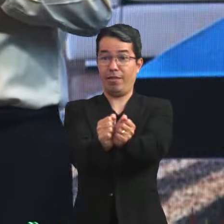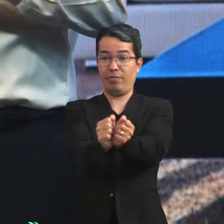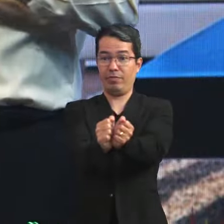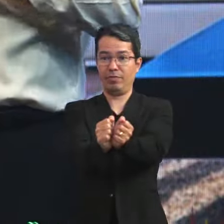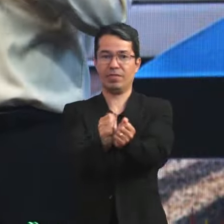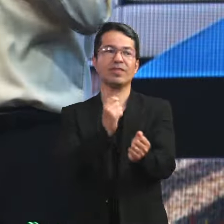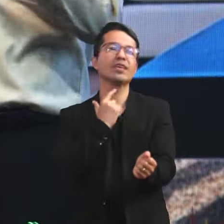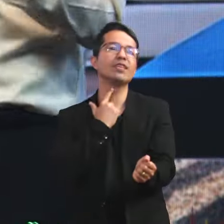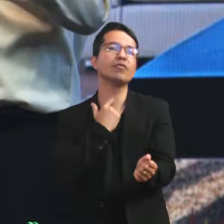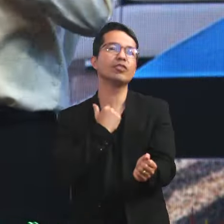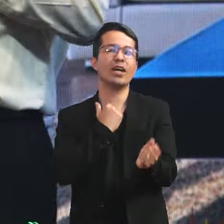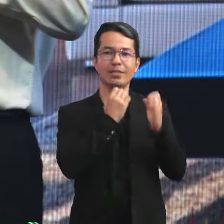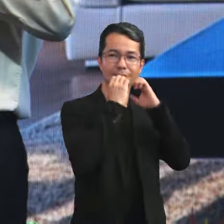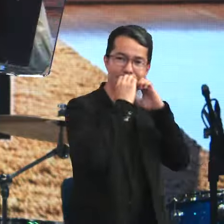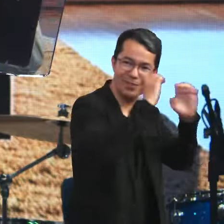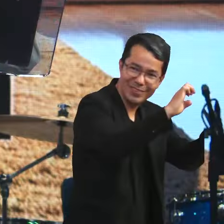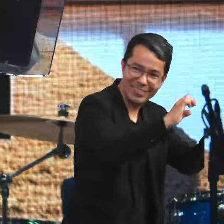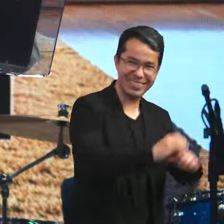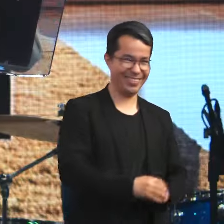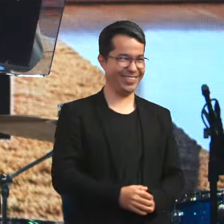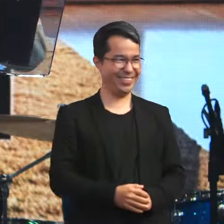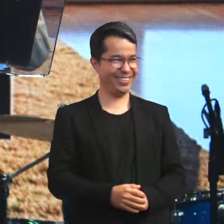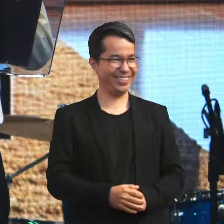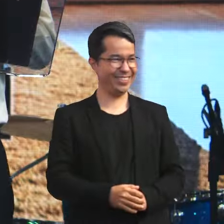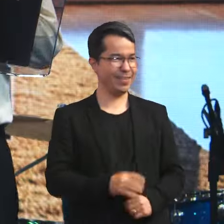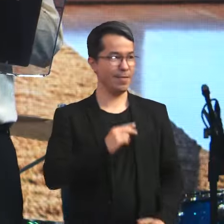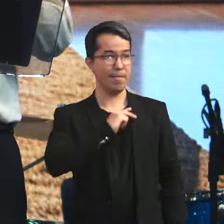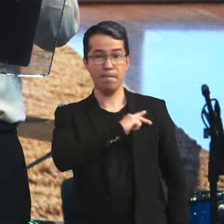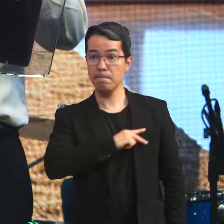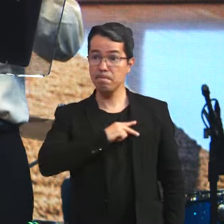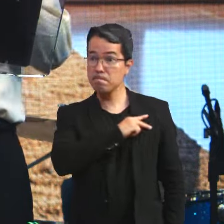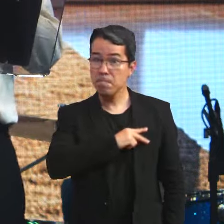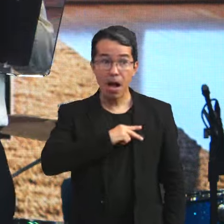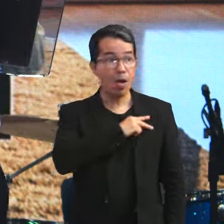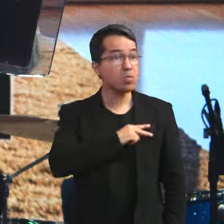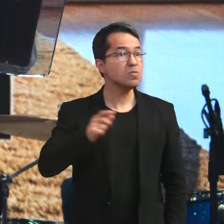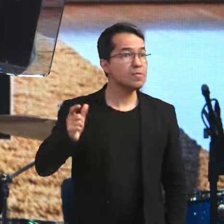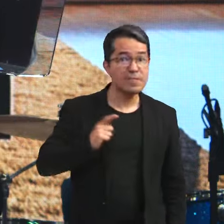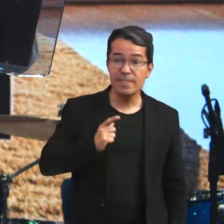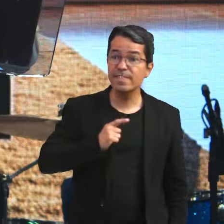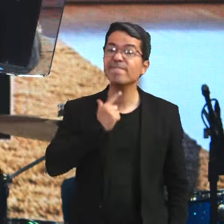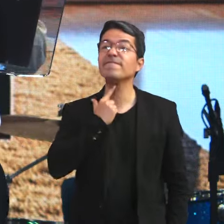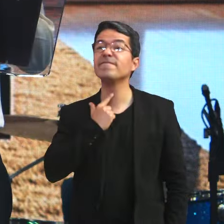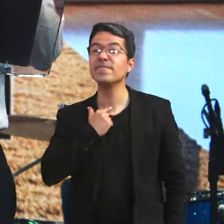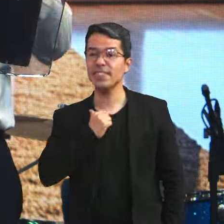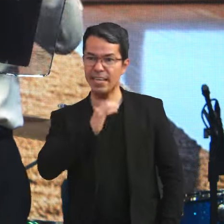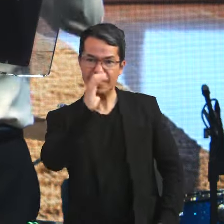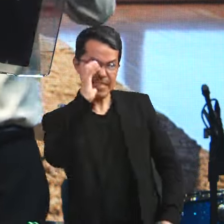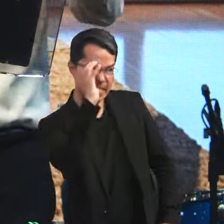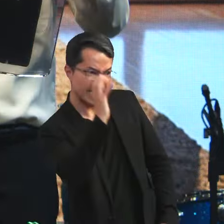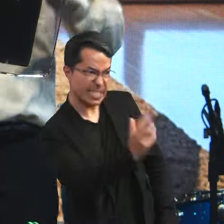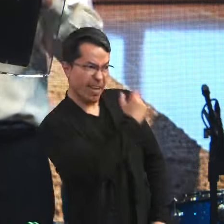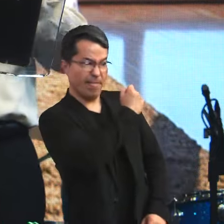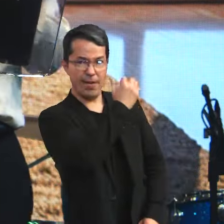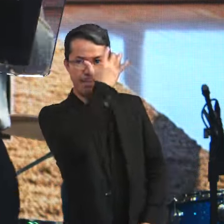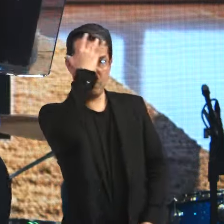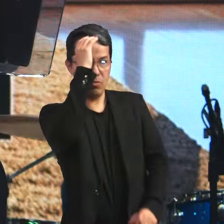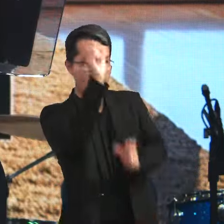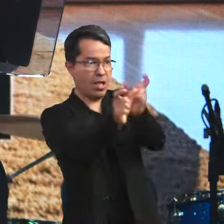tinha pelos perdidos controlava su vida controlava a vida dele dirigia dir a vida